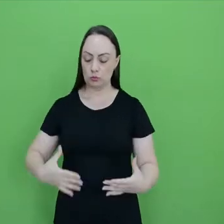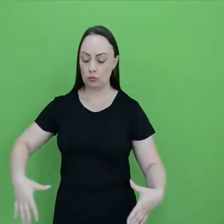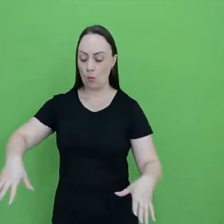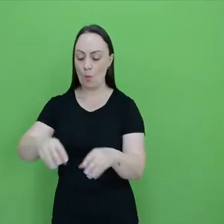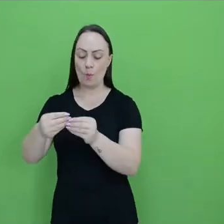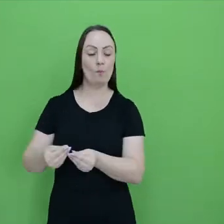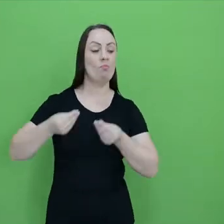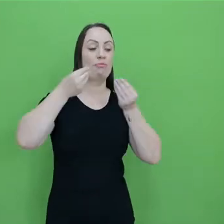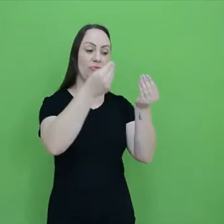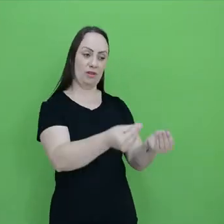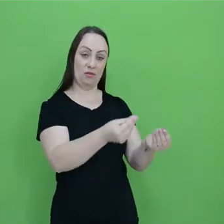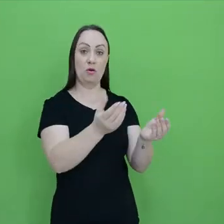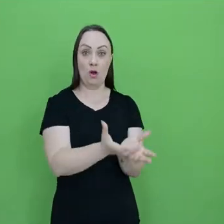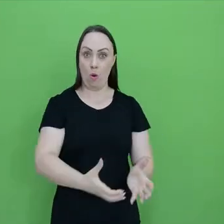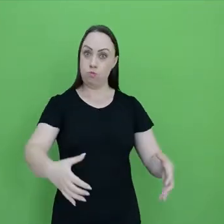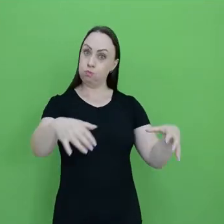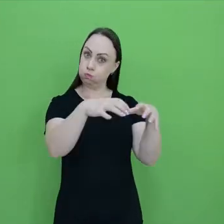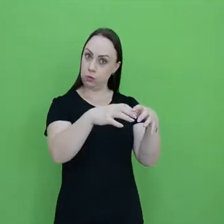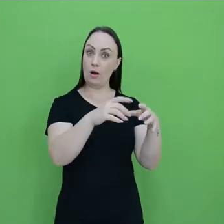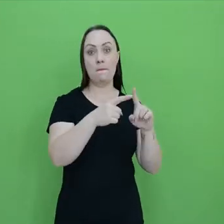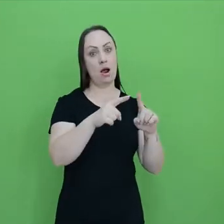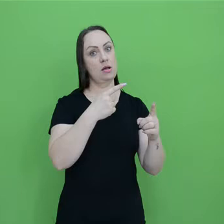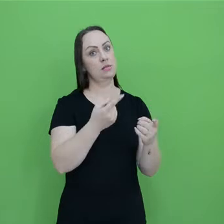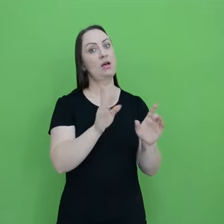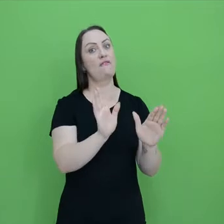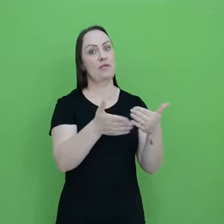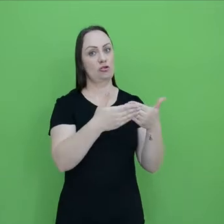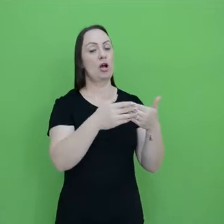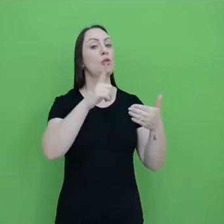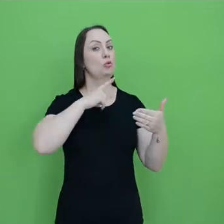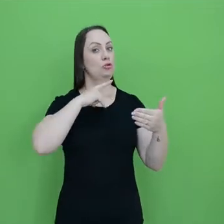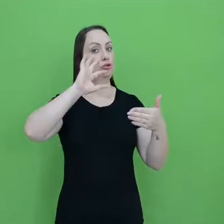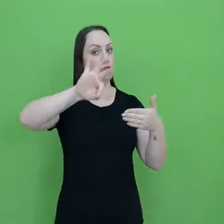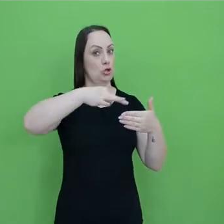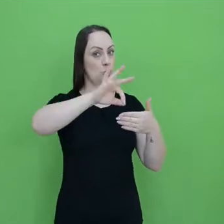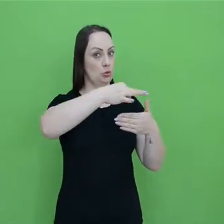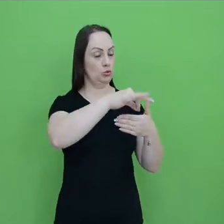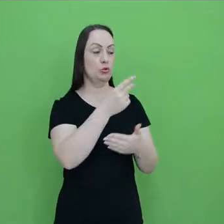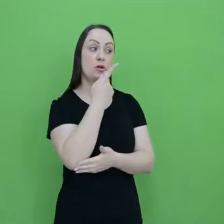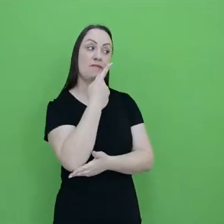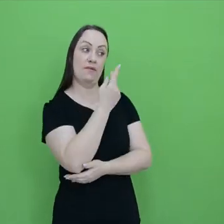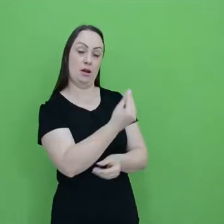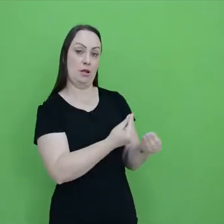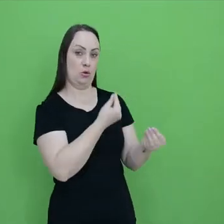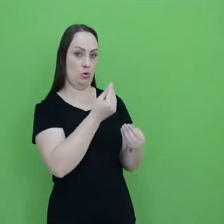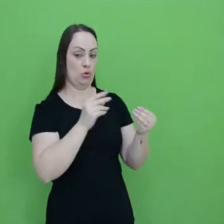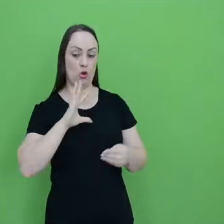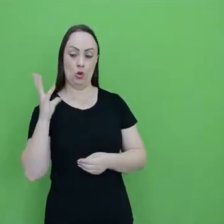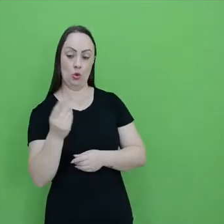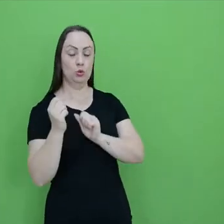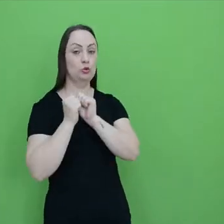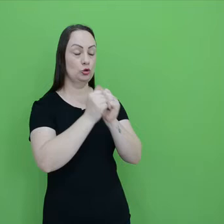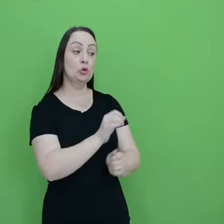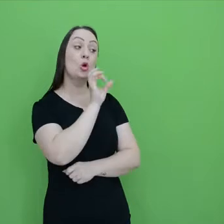instantes, devolveram-no cheio e fechado por uma costura. E disseram,